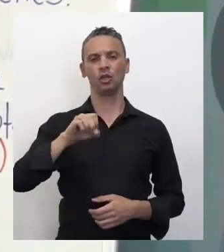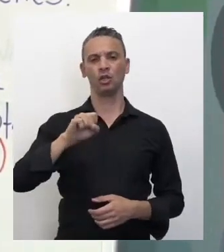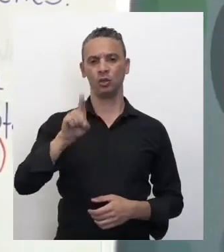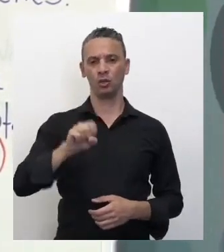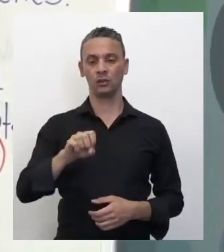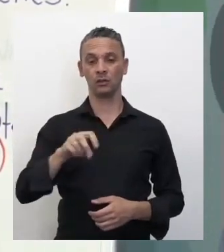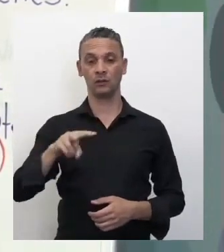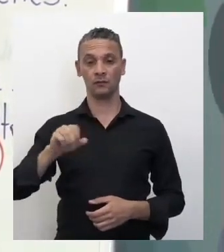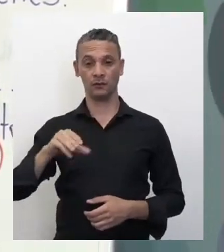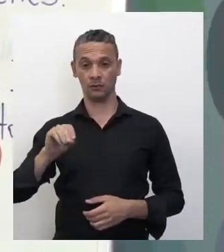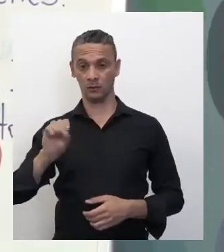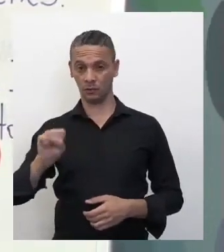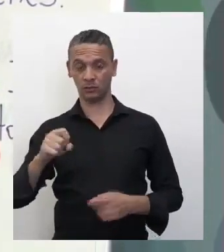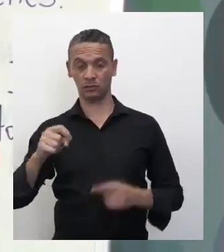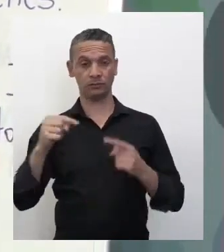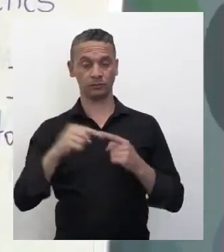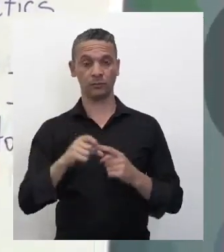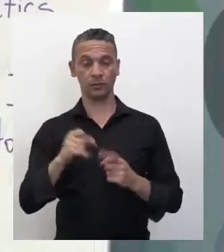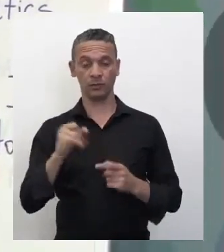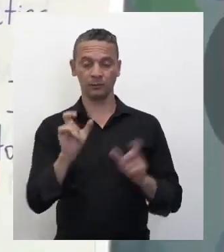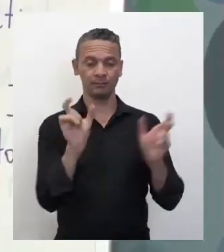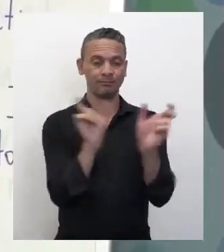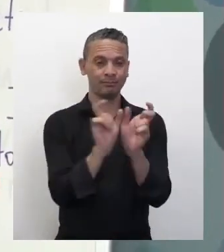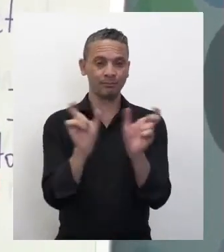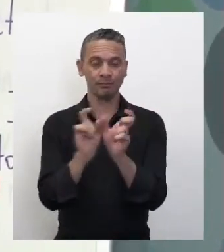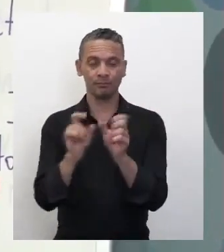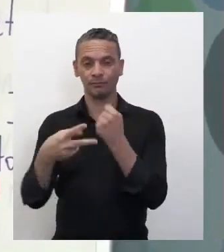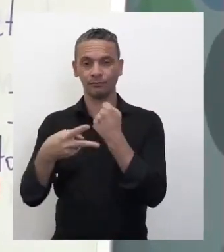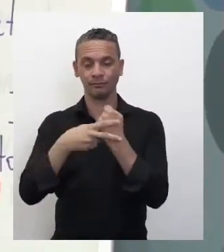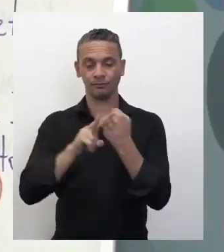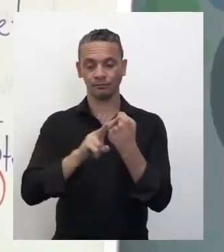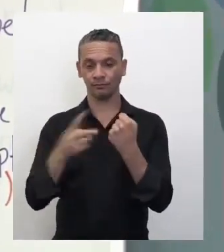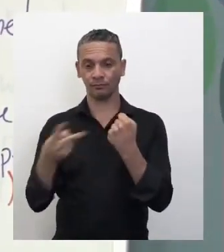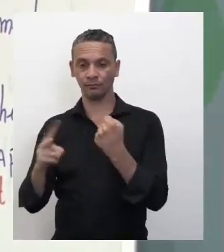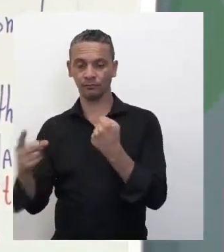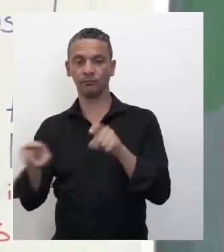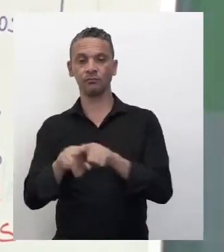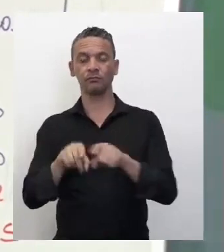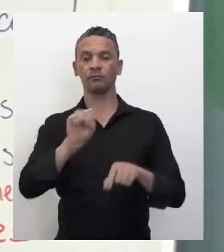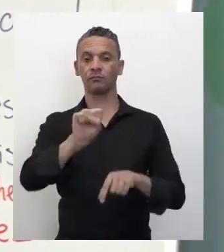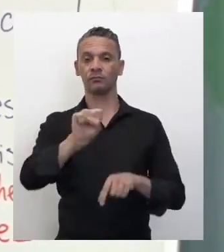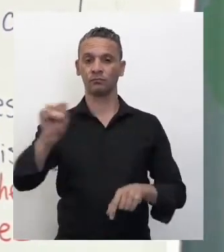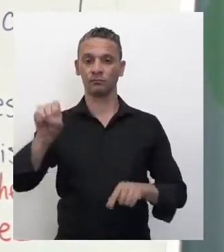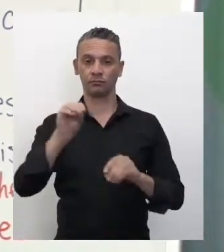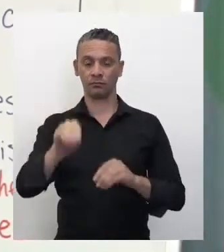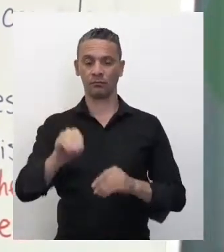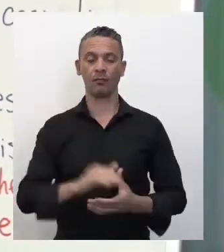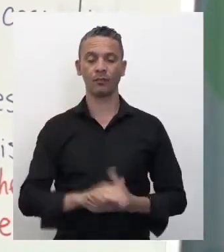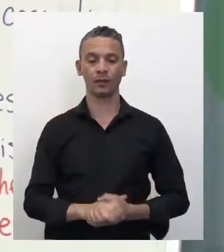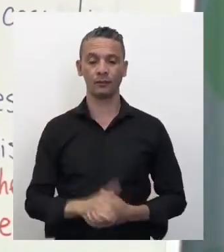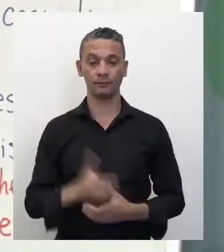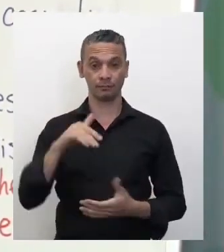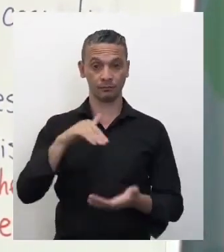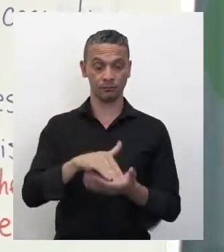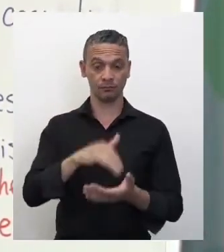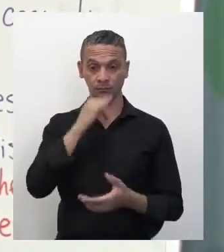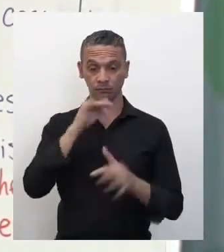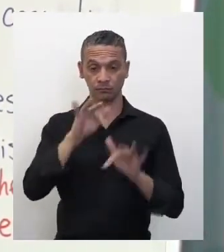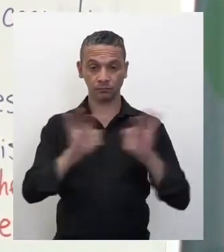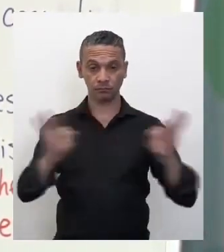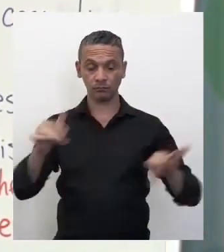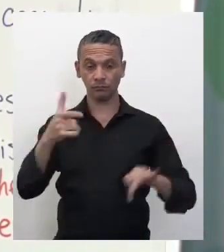eu conjugar esse verbo para essas pessoinhas, né, as terceiras pessoas, eu preciso daquele S ali. E o último exemplo que tem aqui para vocês